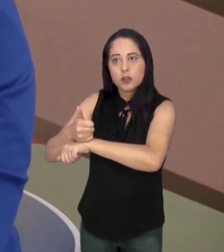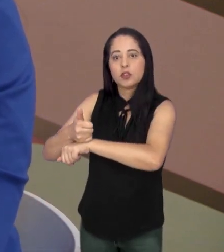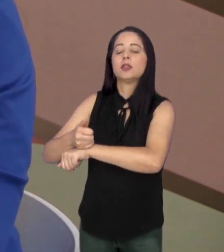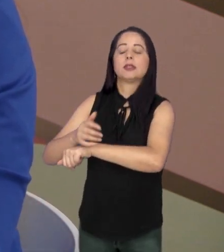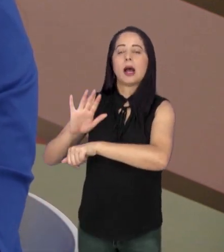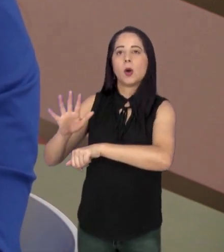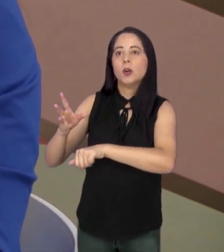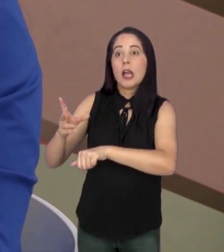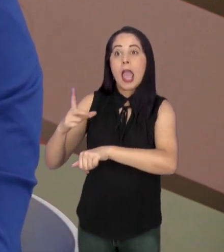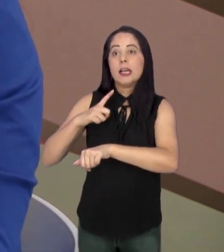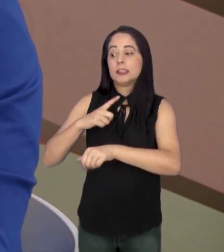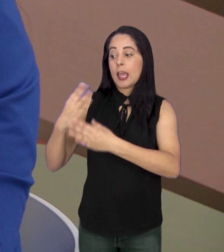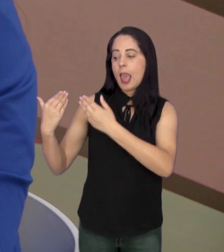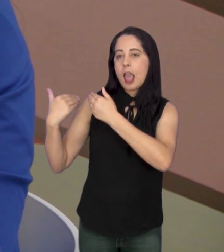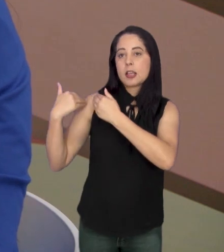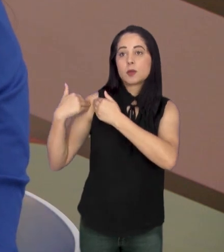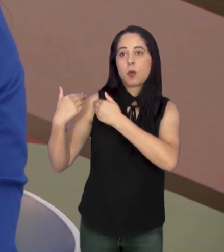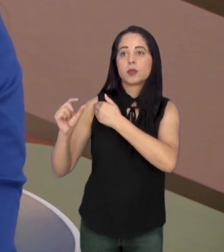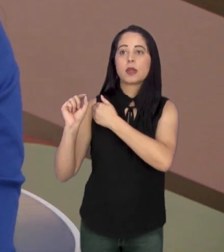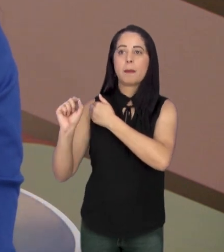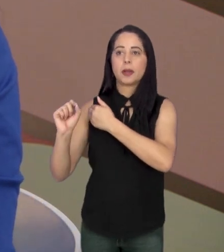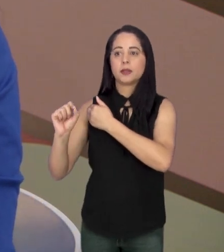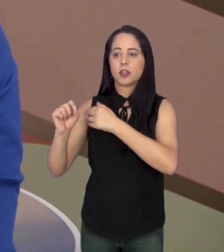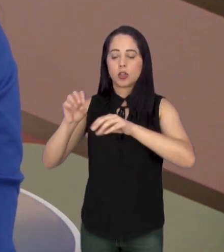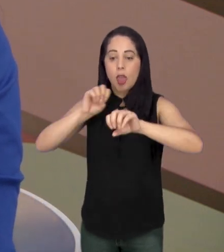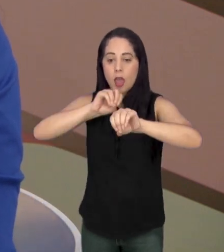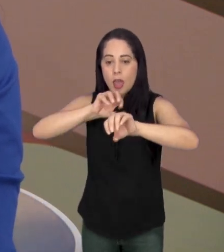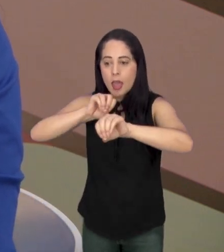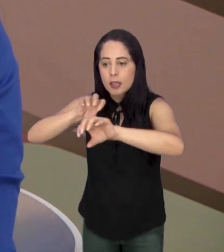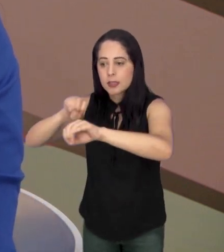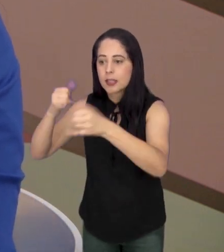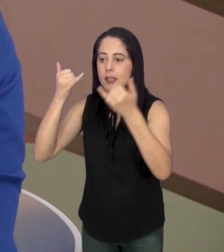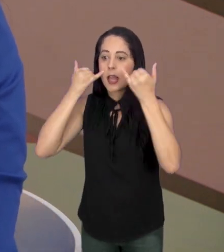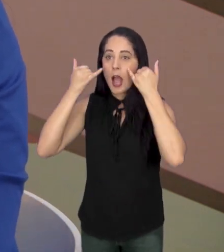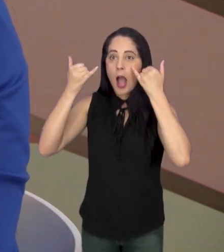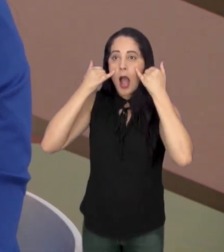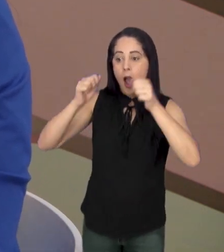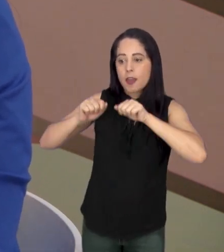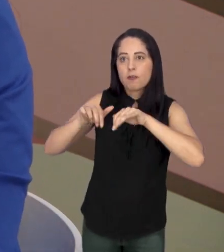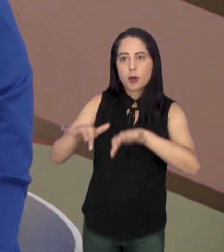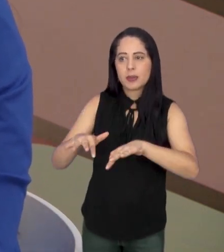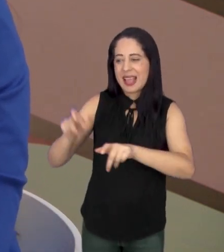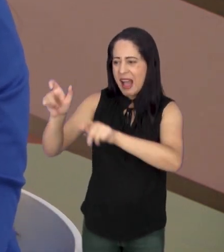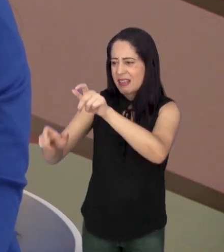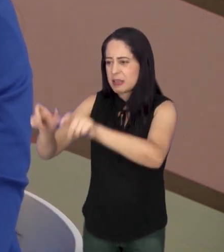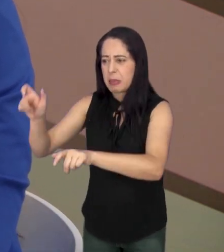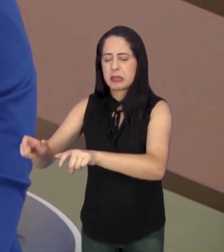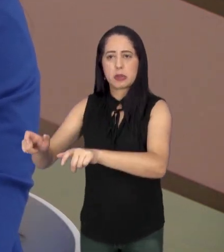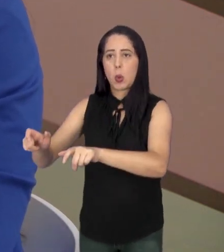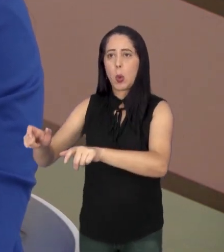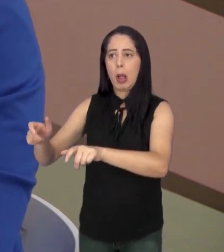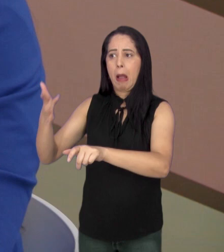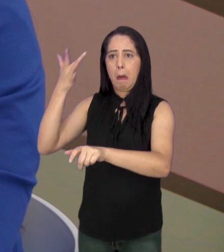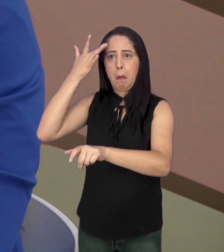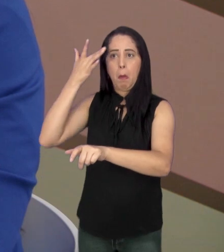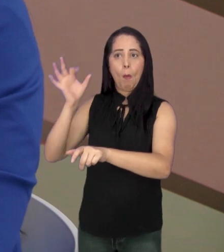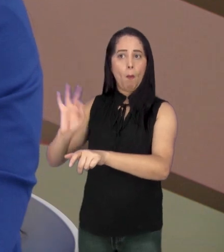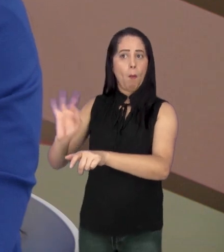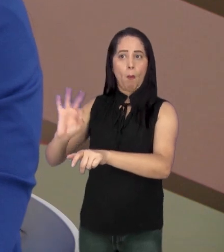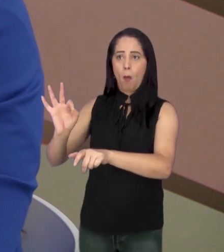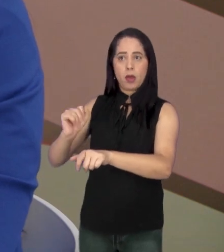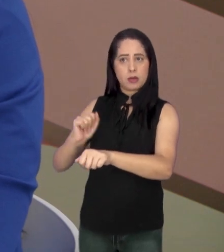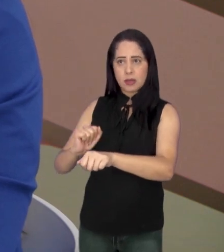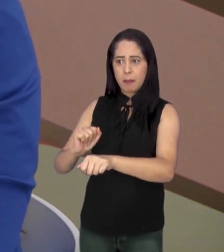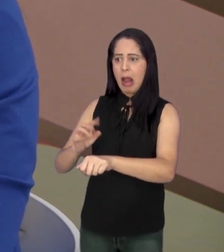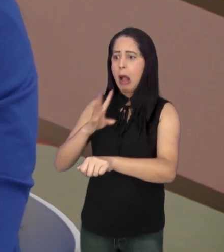tem essa missão de fazer um processo educativo, porque eu acho que muitas pessoas, eu percebo, que